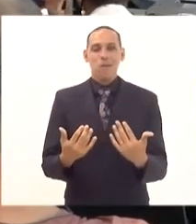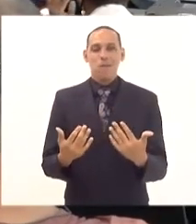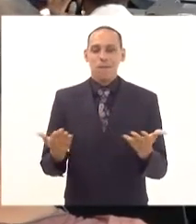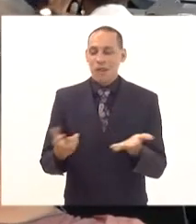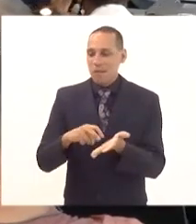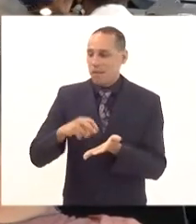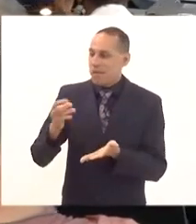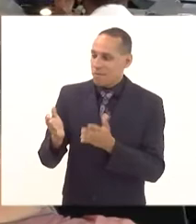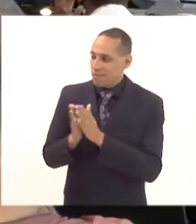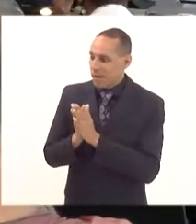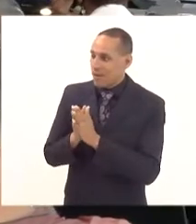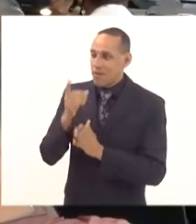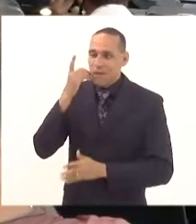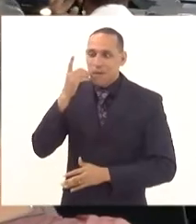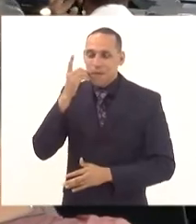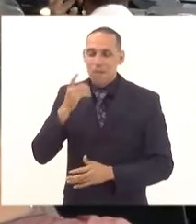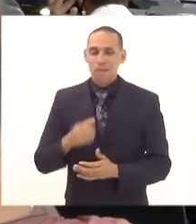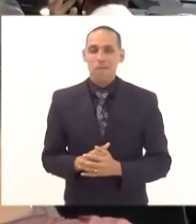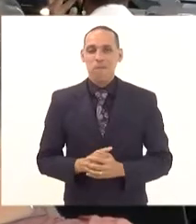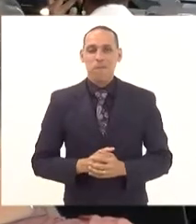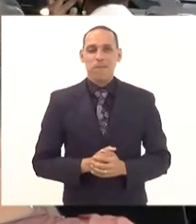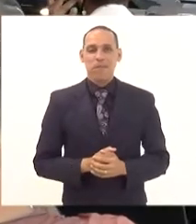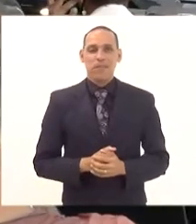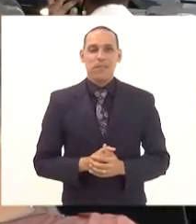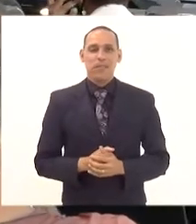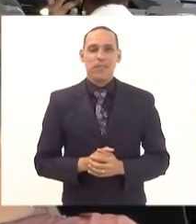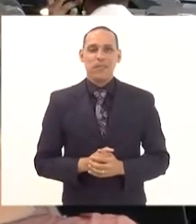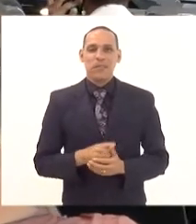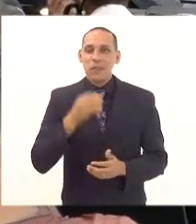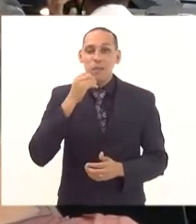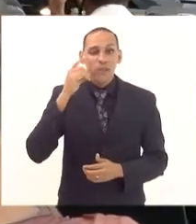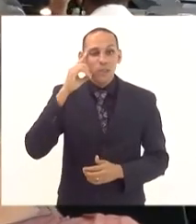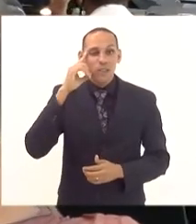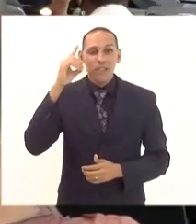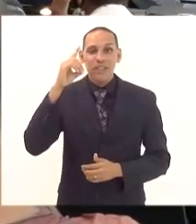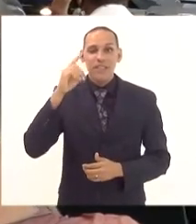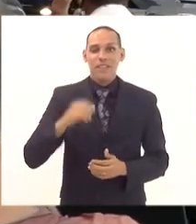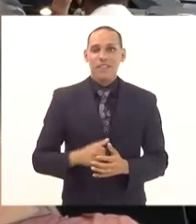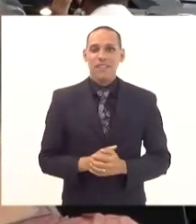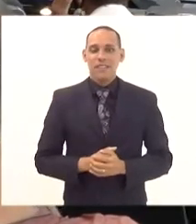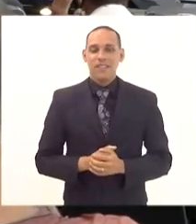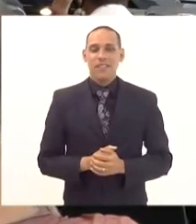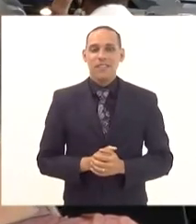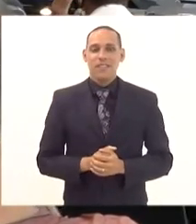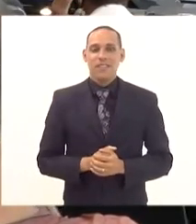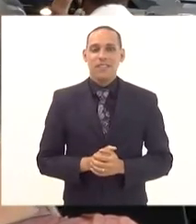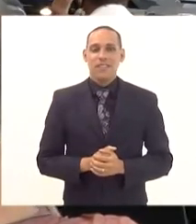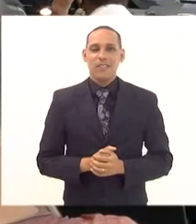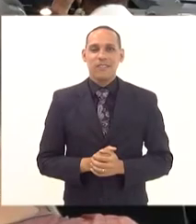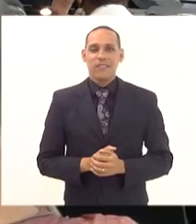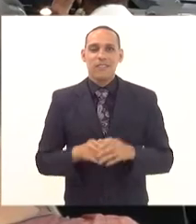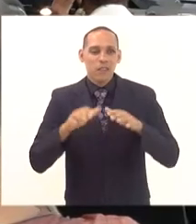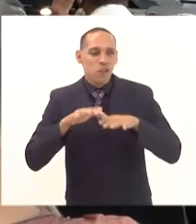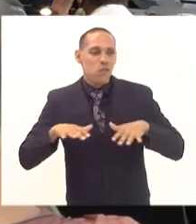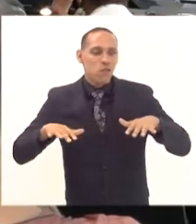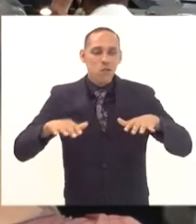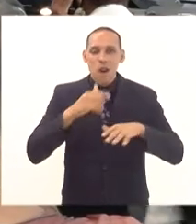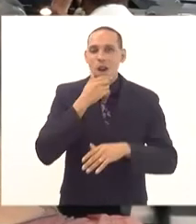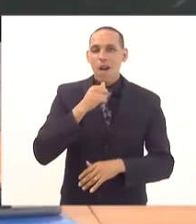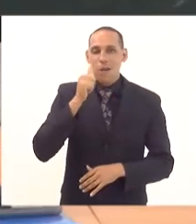Deputado Valdete cardíaco Oi oi bom dia a todos e a todas